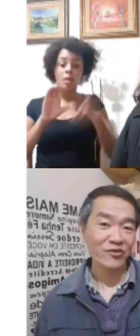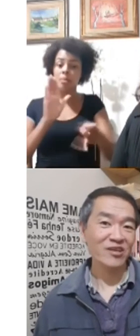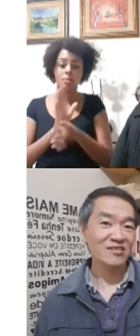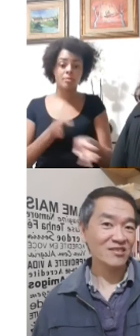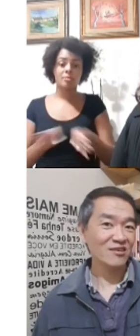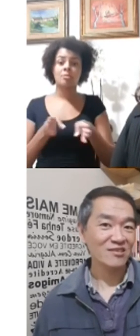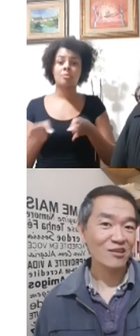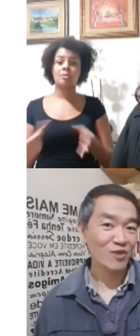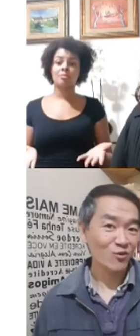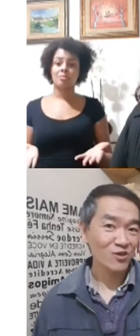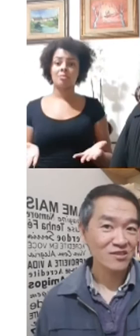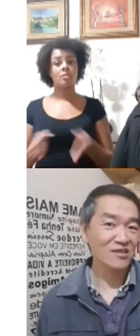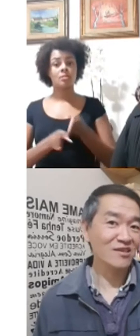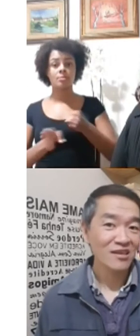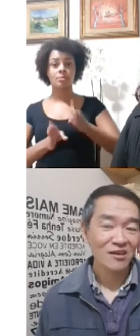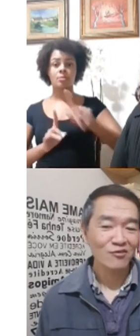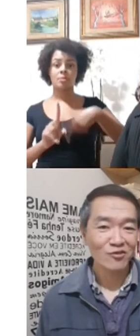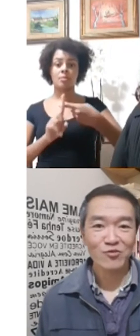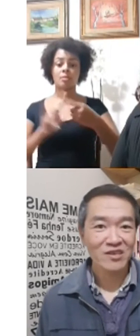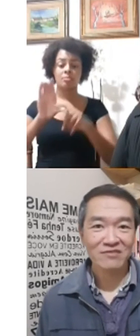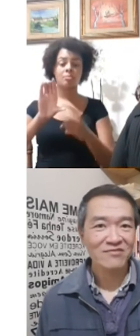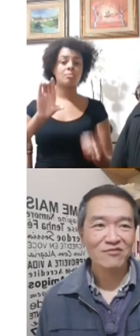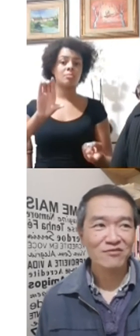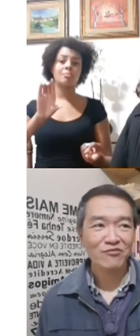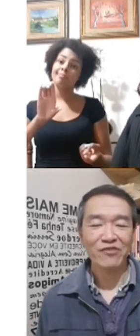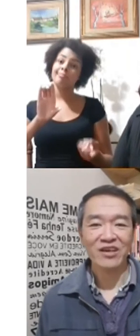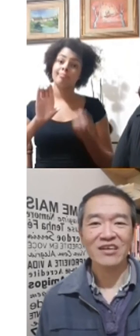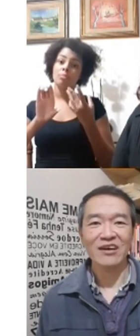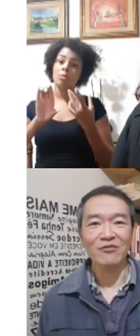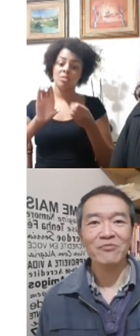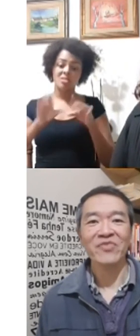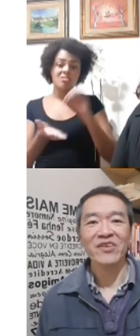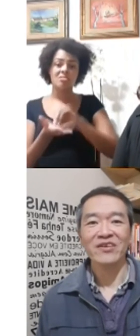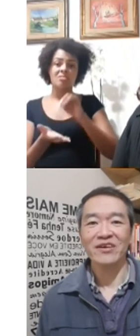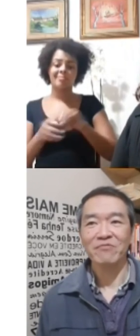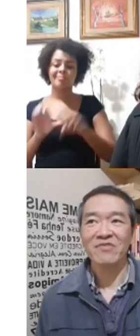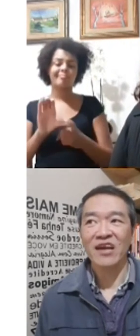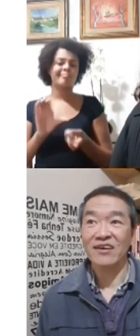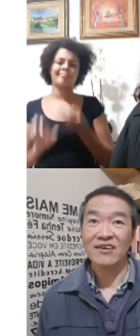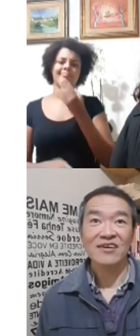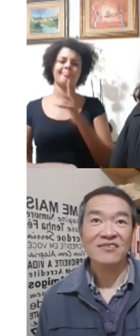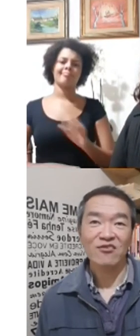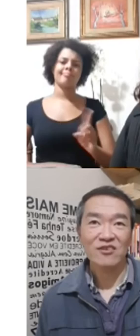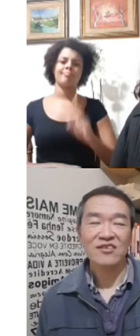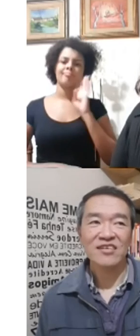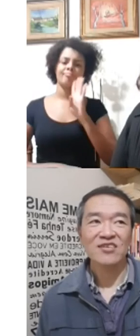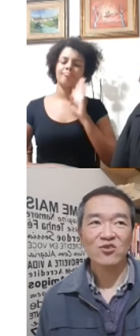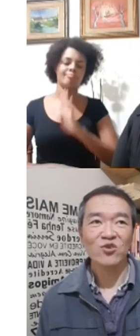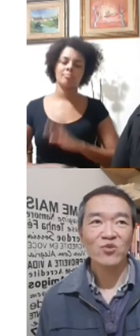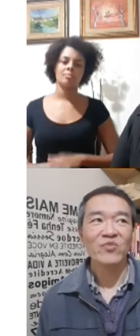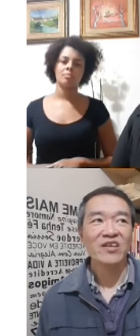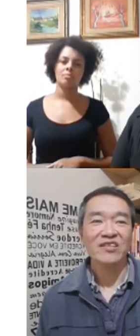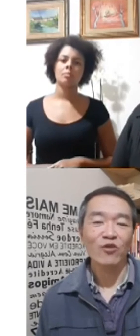E oferecer, instalar uma coisa sem autonomia não vai ficar legal. Né? O negócio